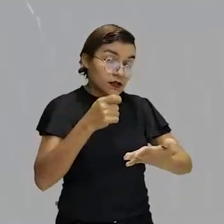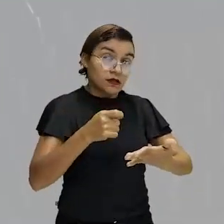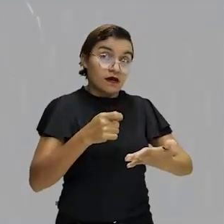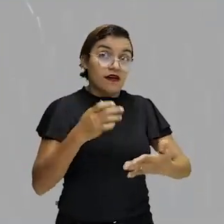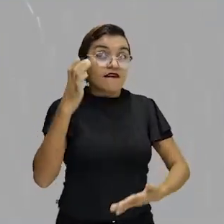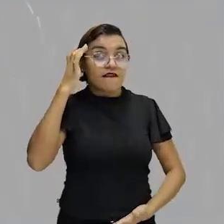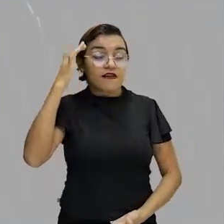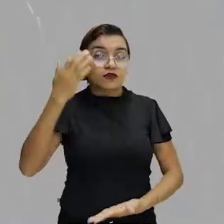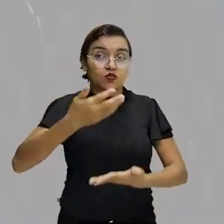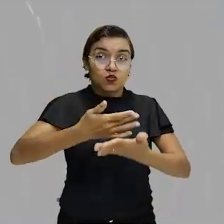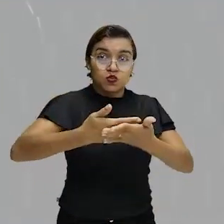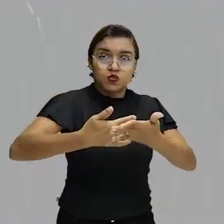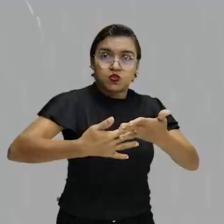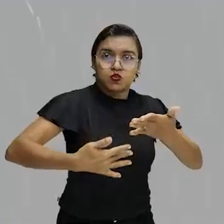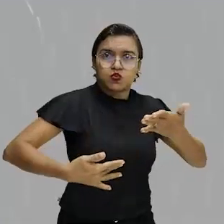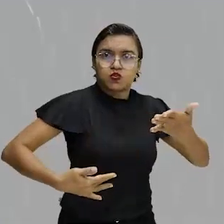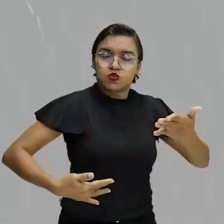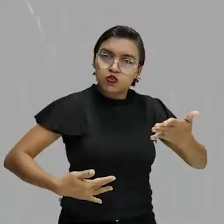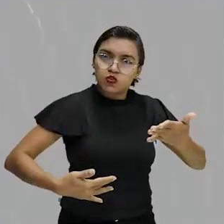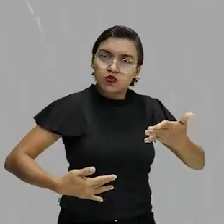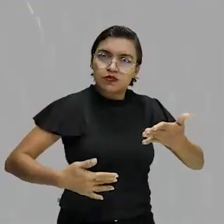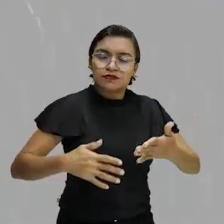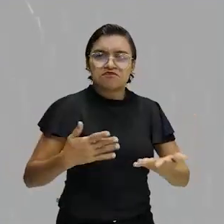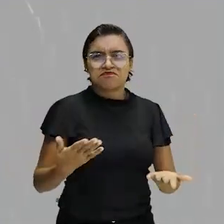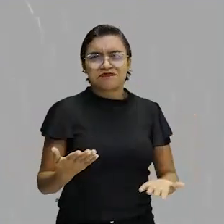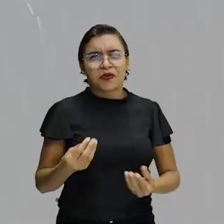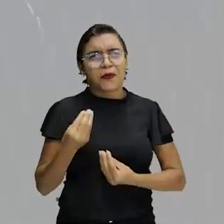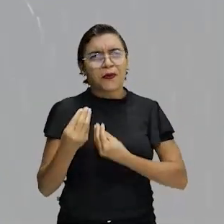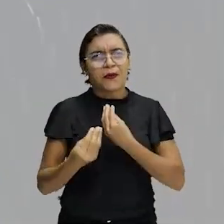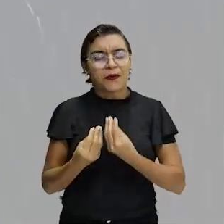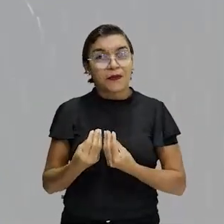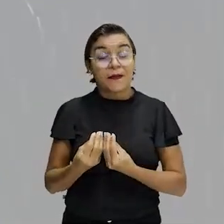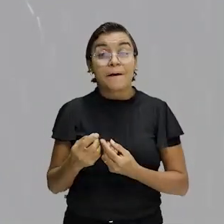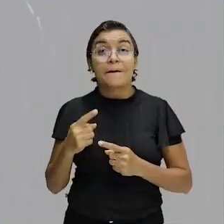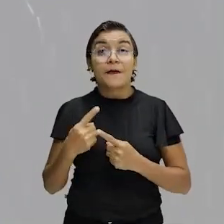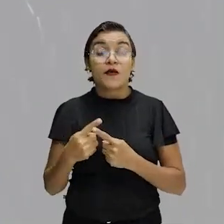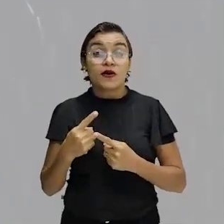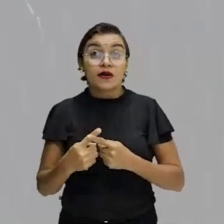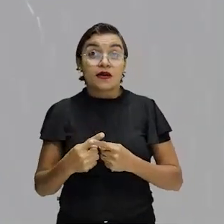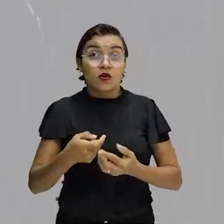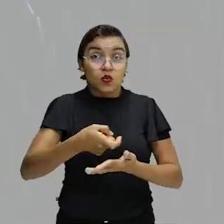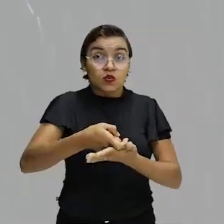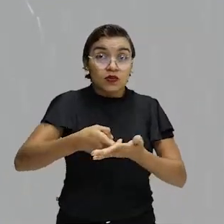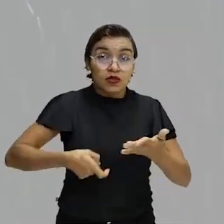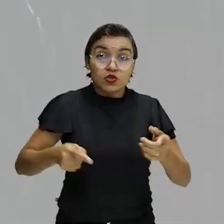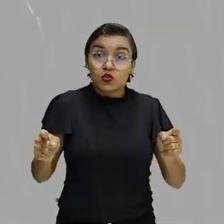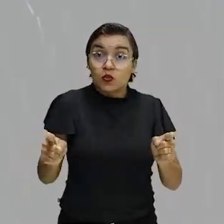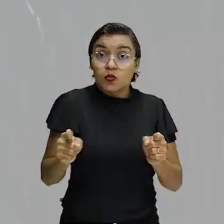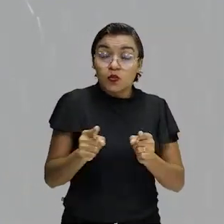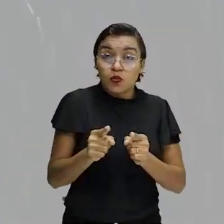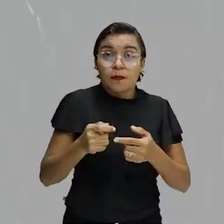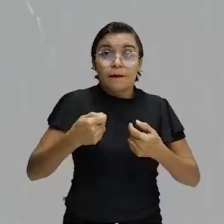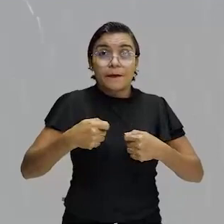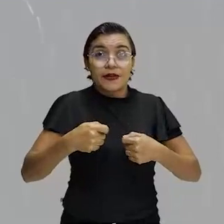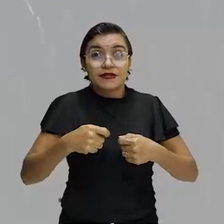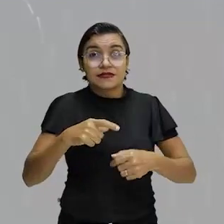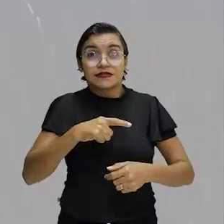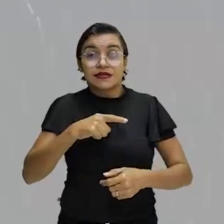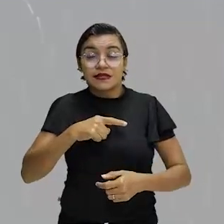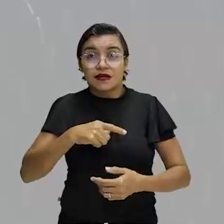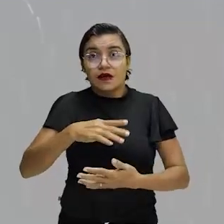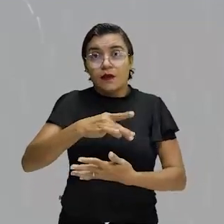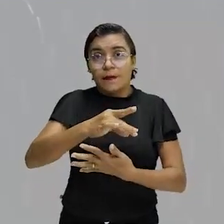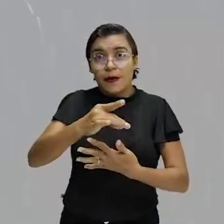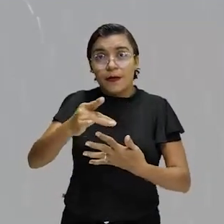longo do que escrever um texto curto. Parece contraditório, mas não é. Porque o texto curto, ele precisa ter todos esses elementos